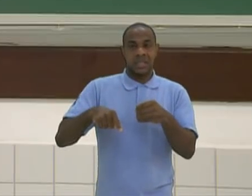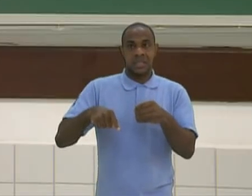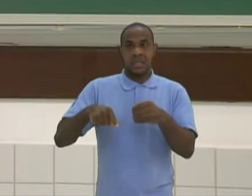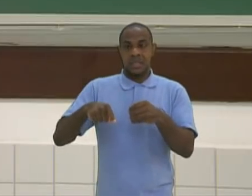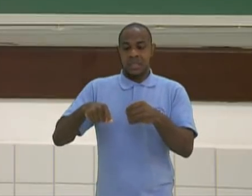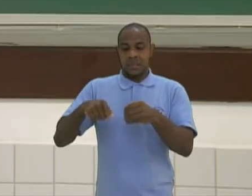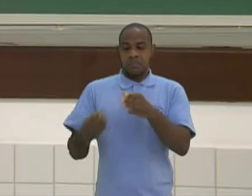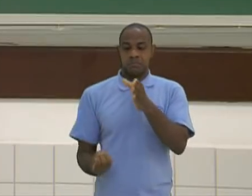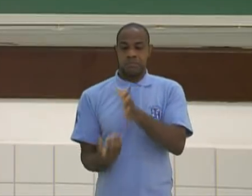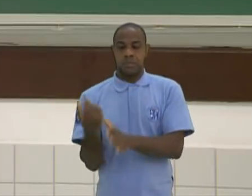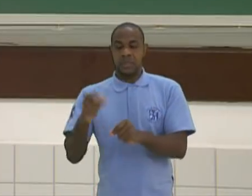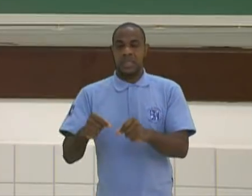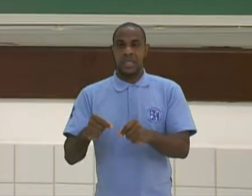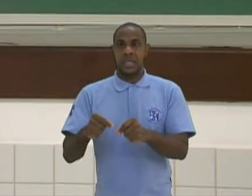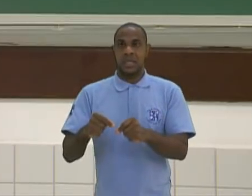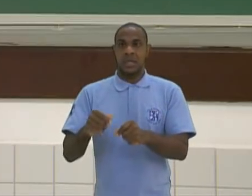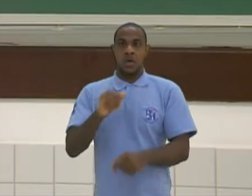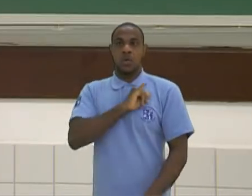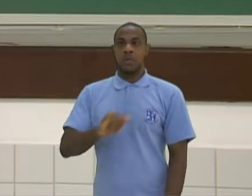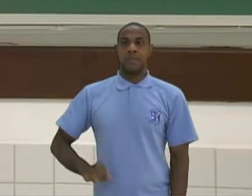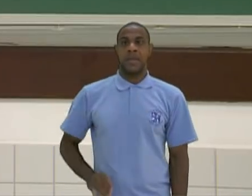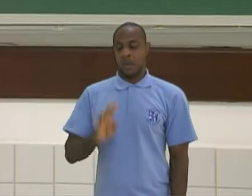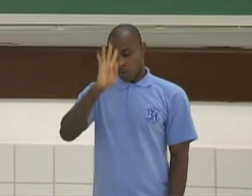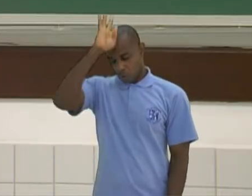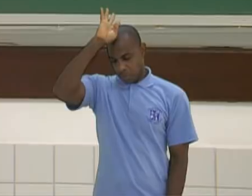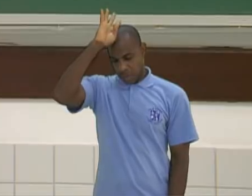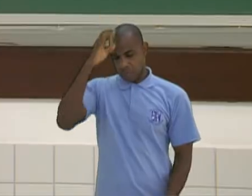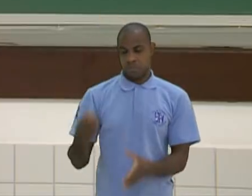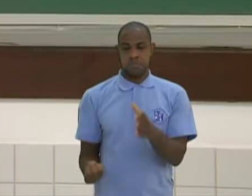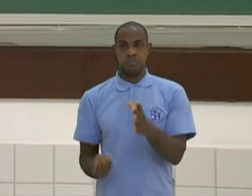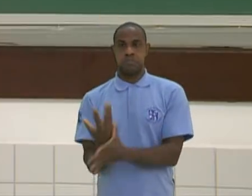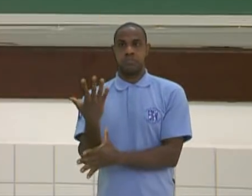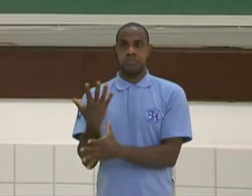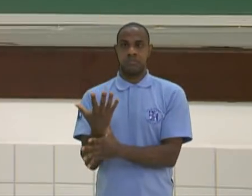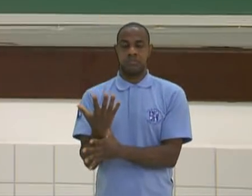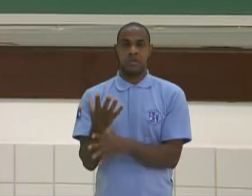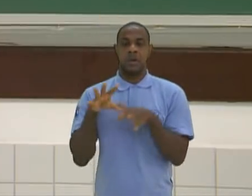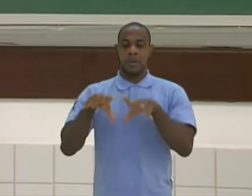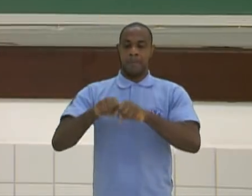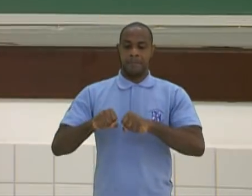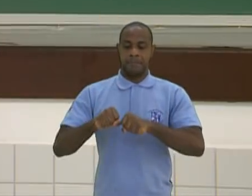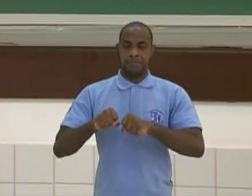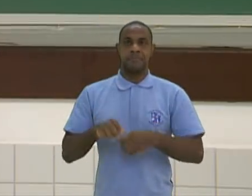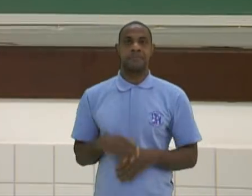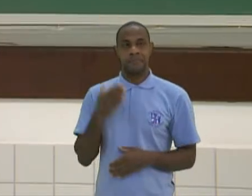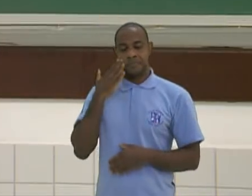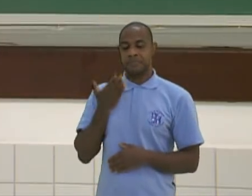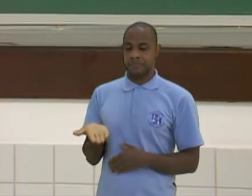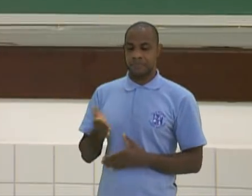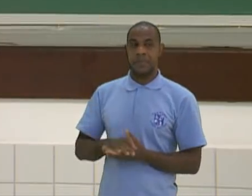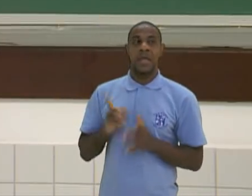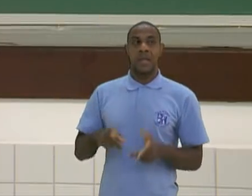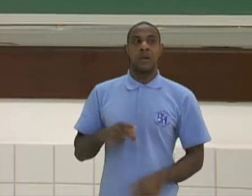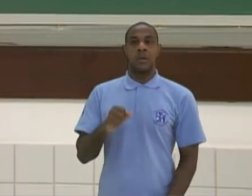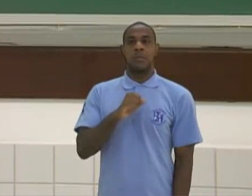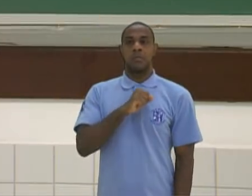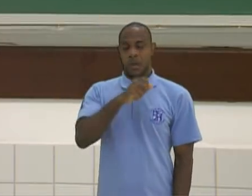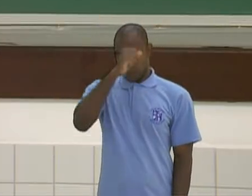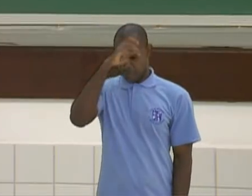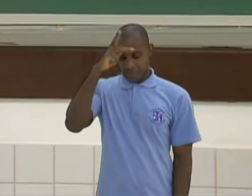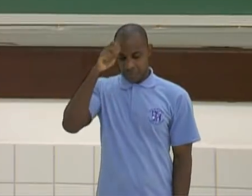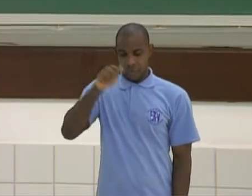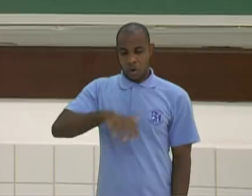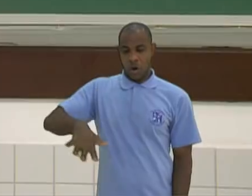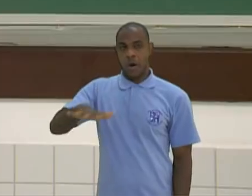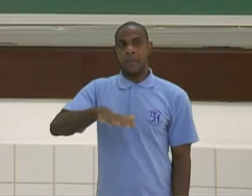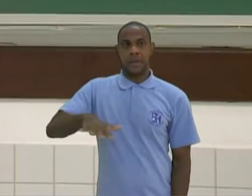Romano, agora sim como uma província dominada sem nenhum tipo de autonomia no local. Assim, realmente era um prefeito da região do